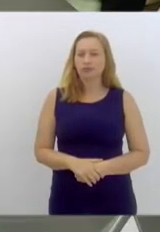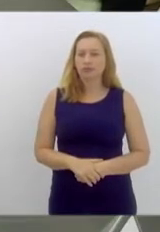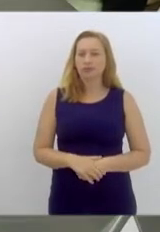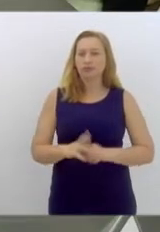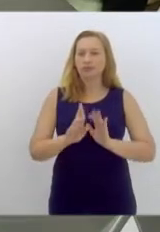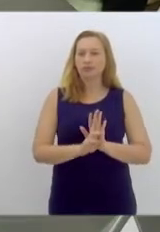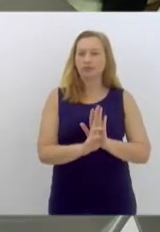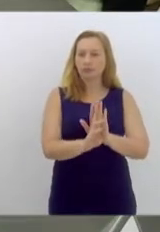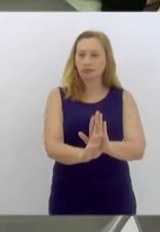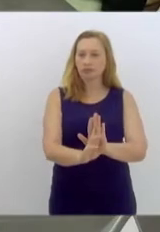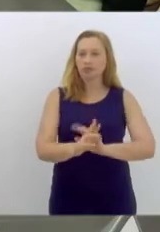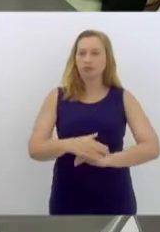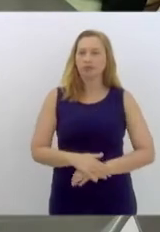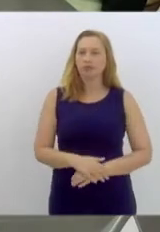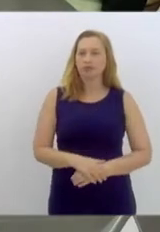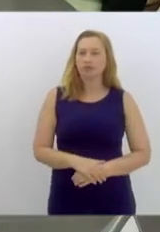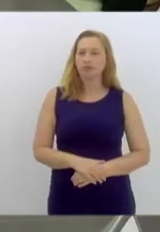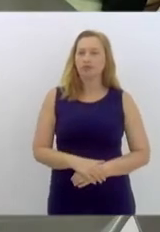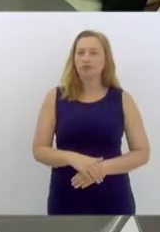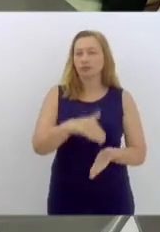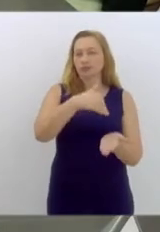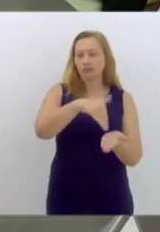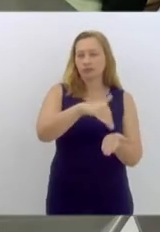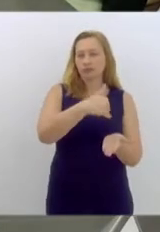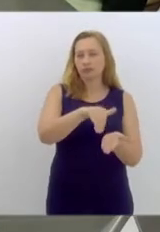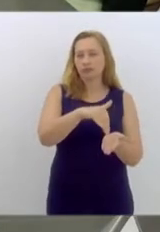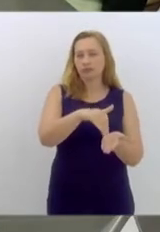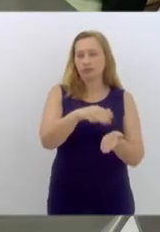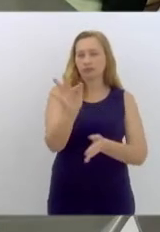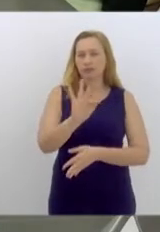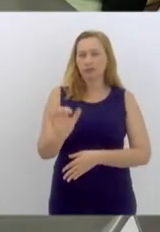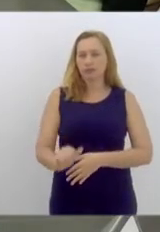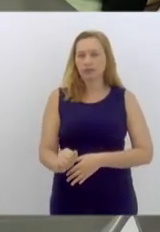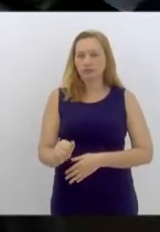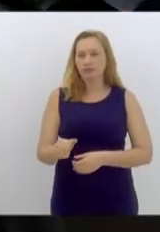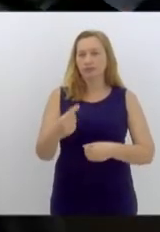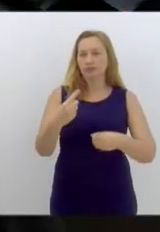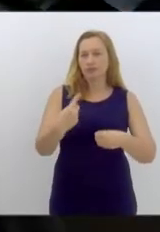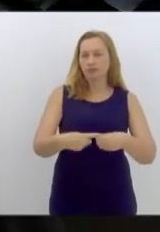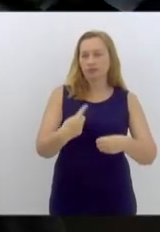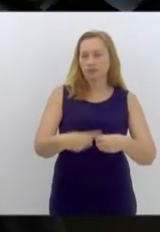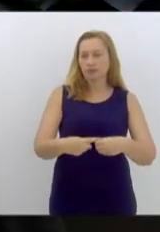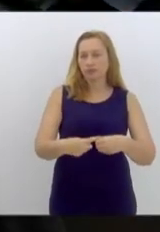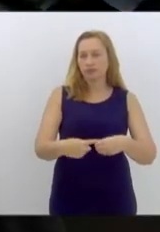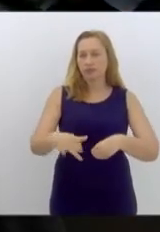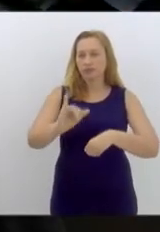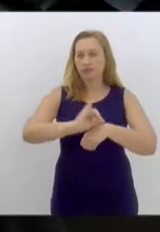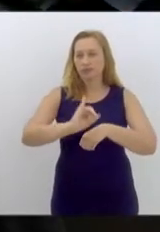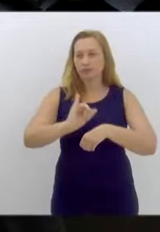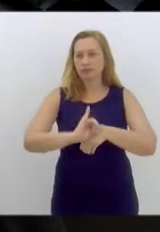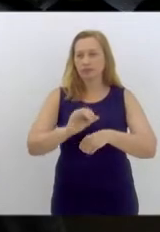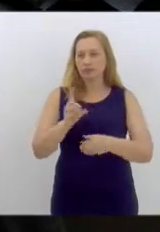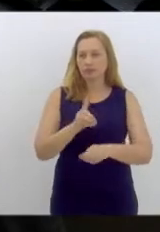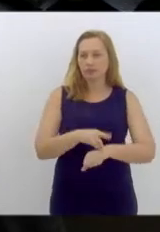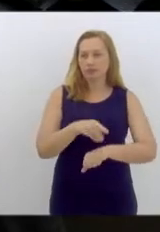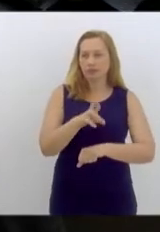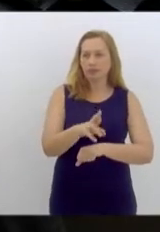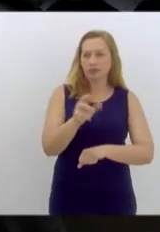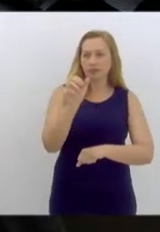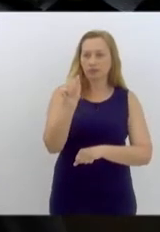representando a Secretaria de Fazenda do município da capital, a doutora Andréia Senco,